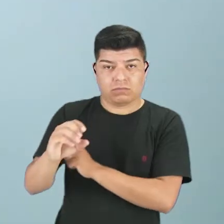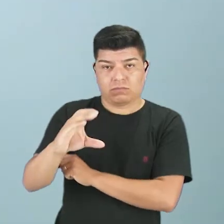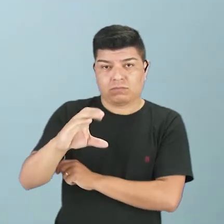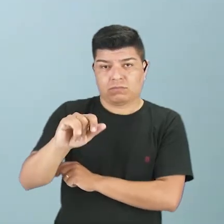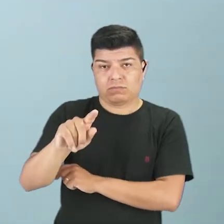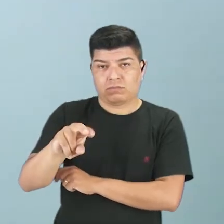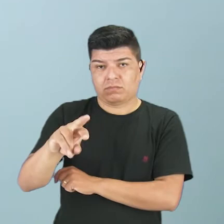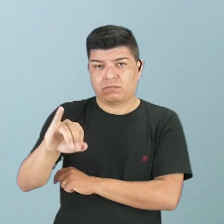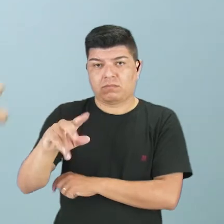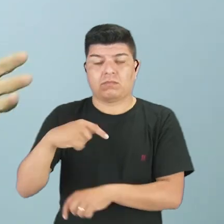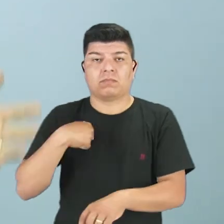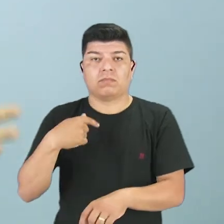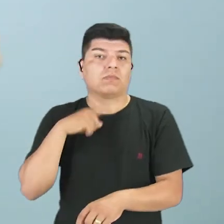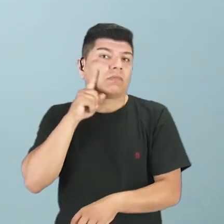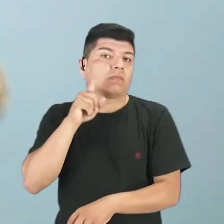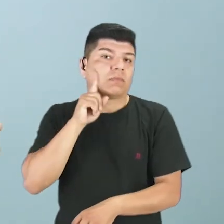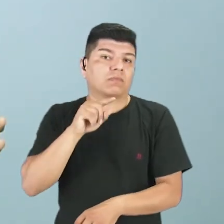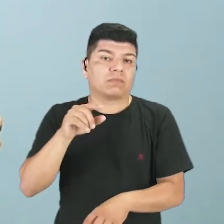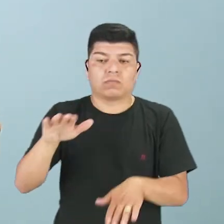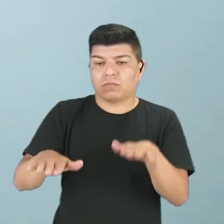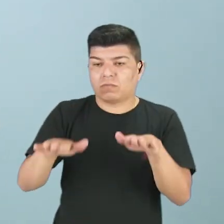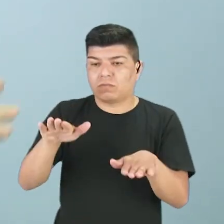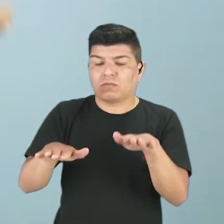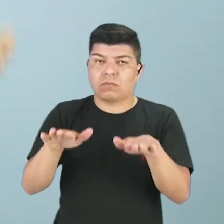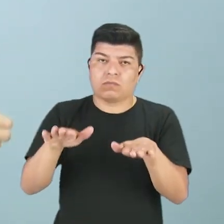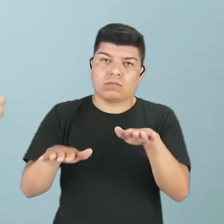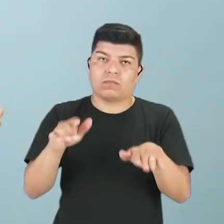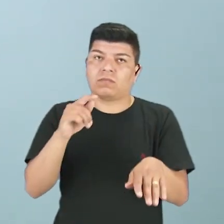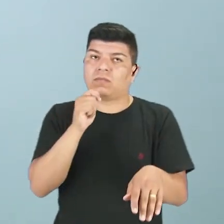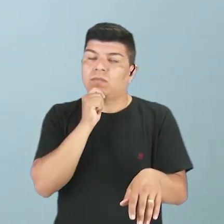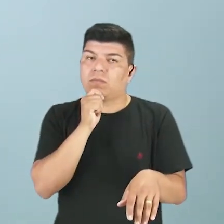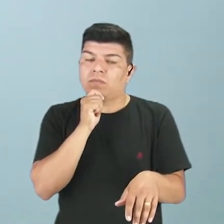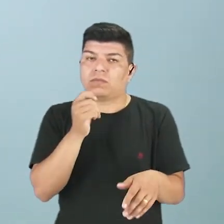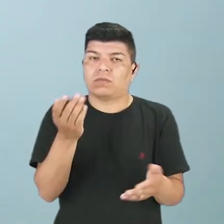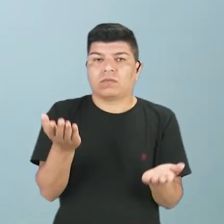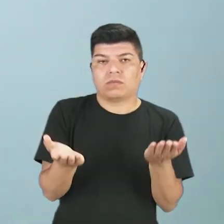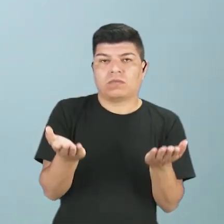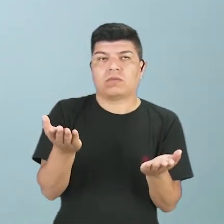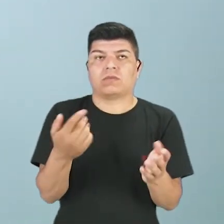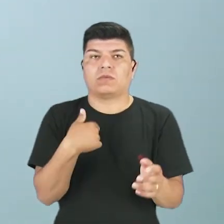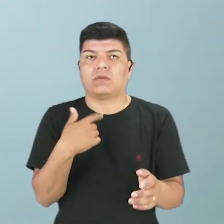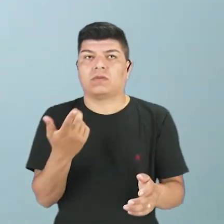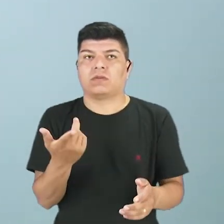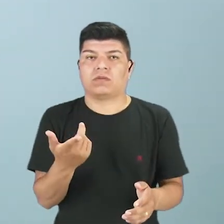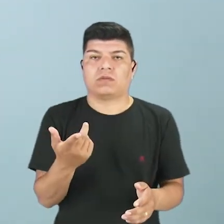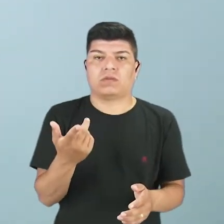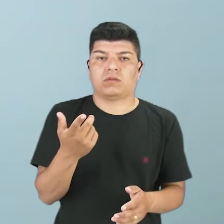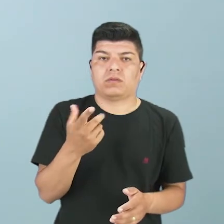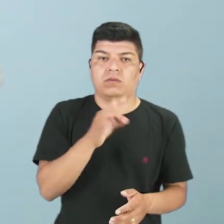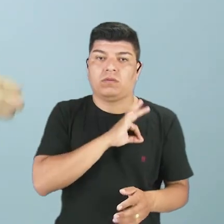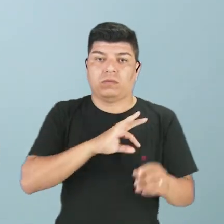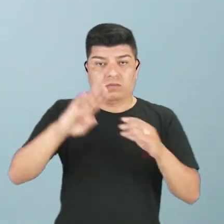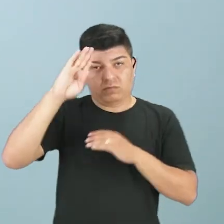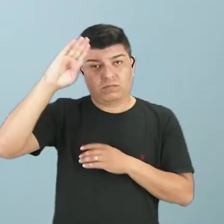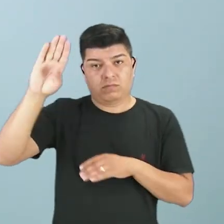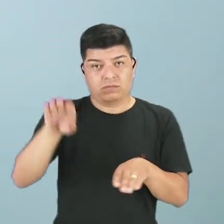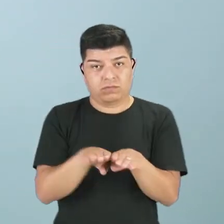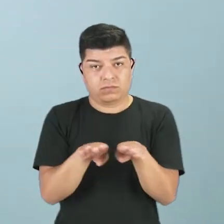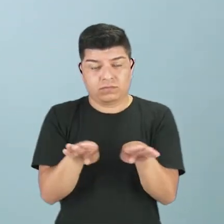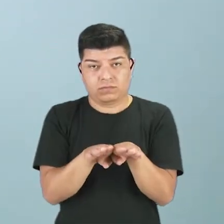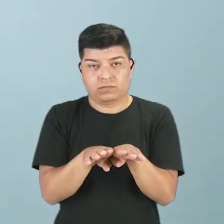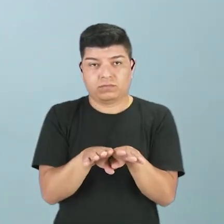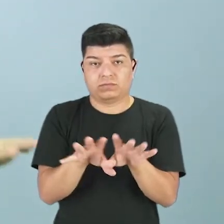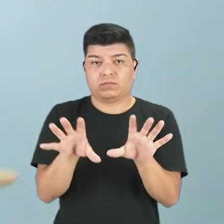por outro lado, manteve os dois gastos, tanto o militar, para poder manter essa corrida armamentista, como também o